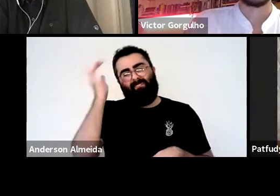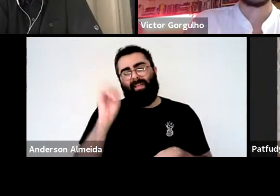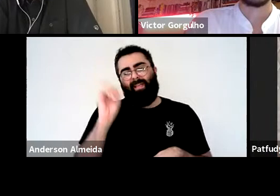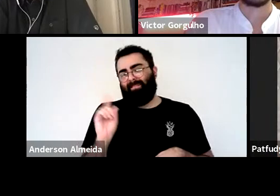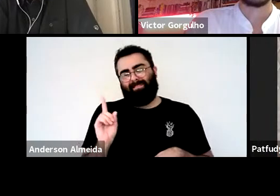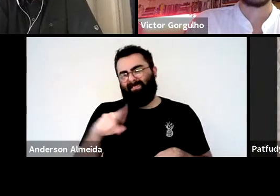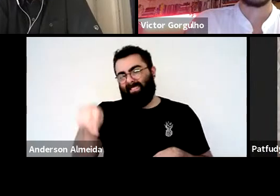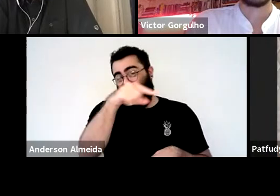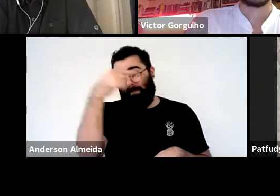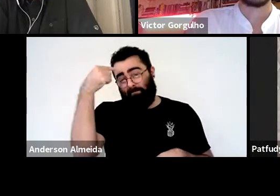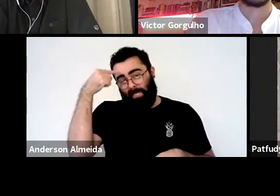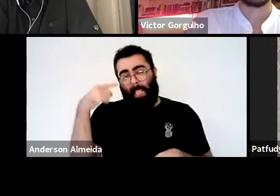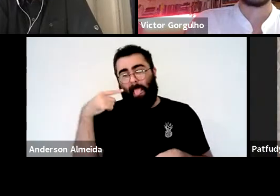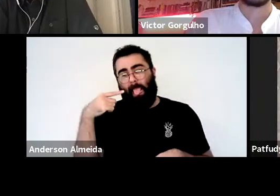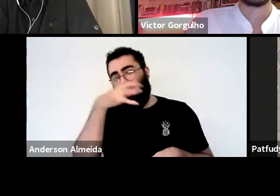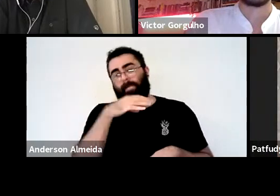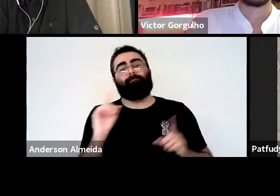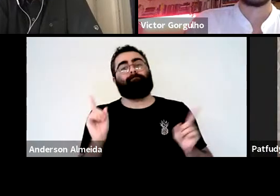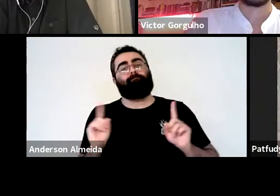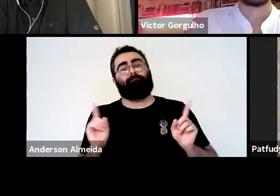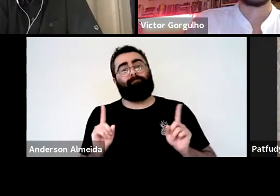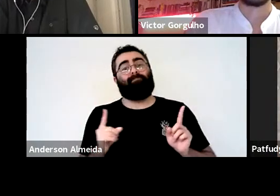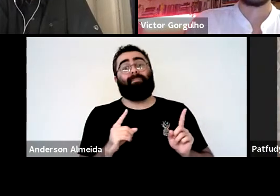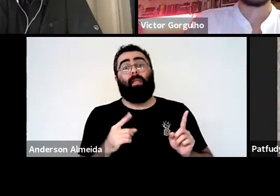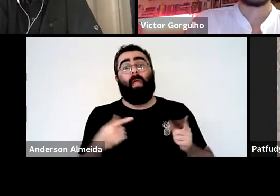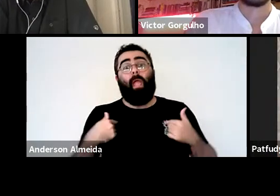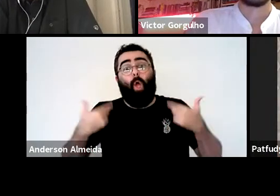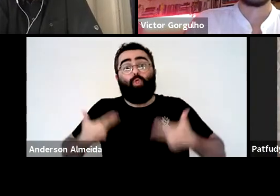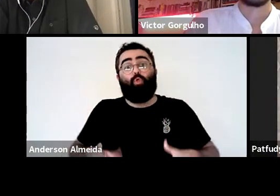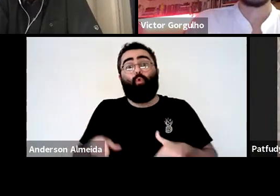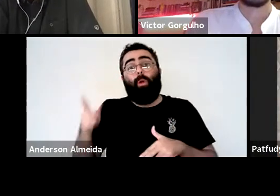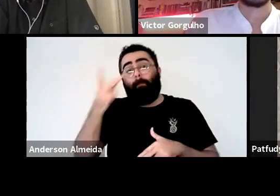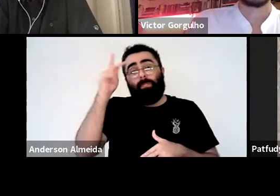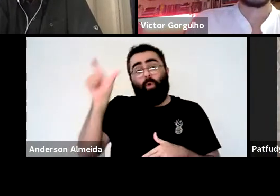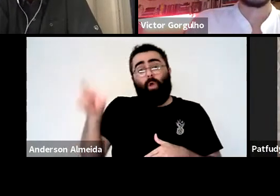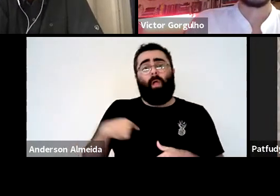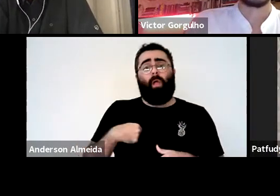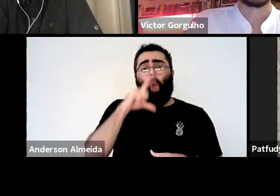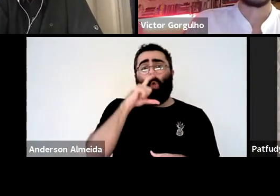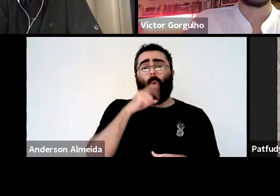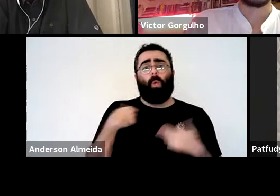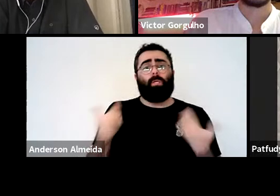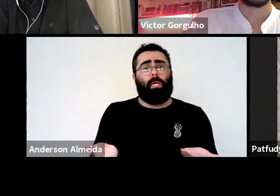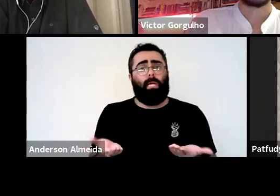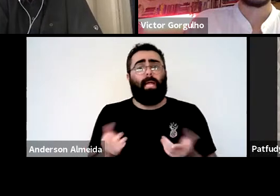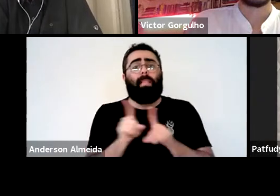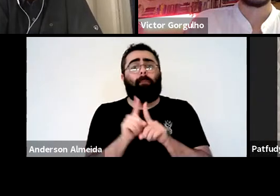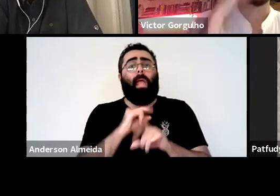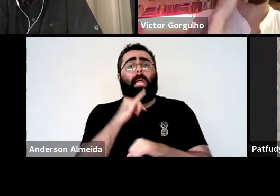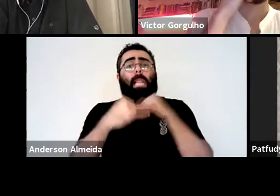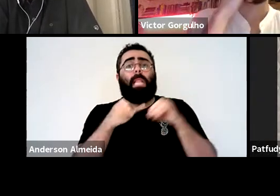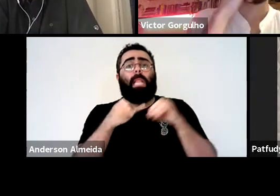se imagina, de estar nua para gente que você não conhece, e de alguma maneira ver sua imagem circulando na internet o tempo